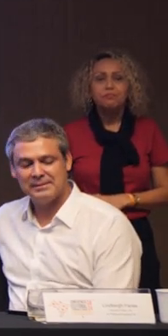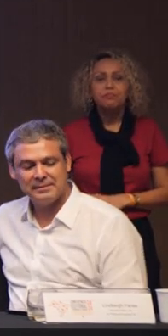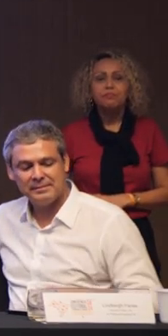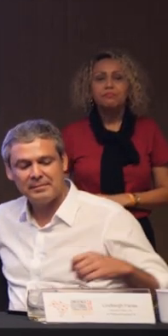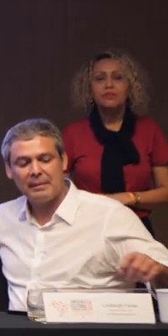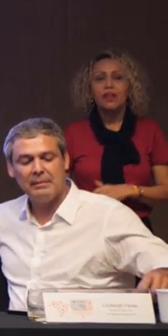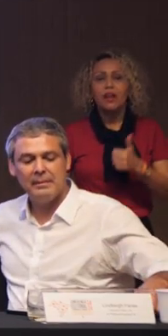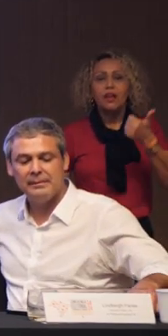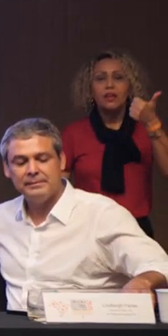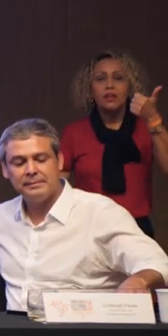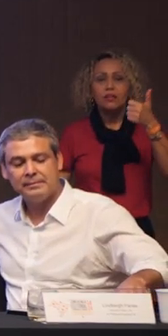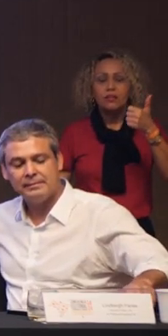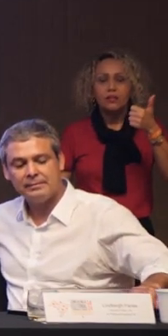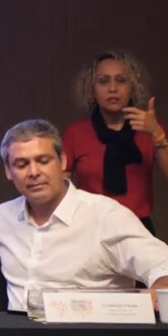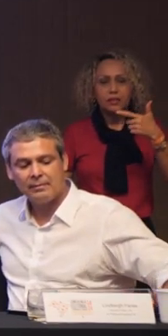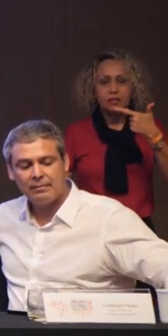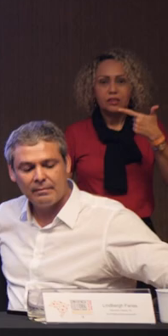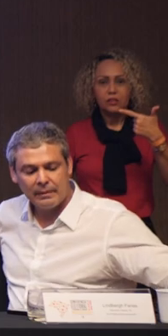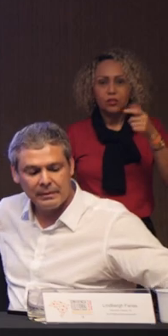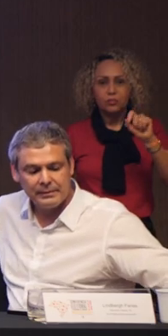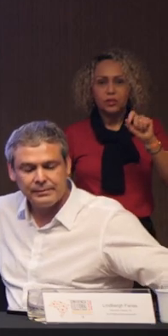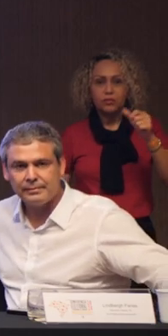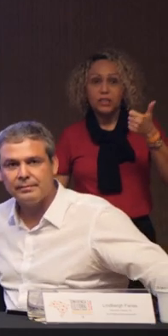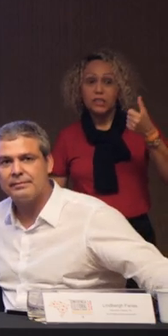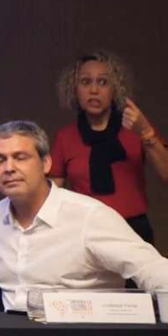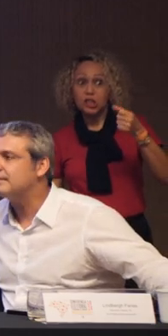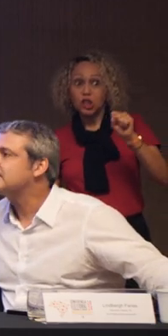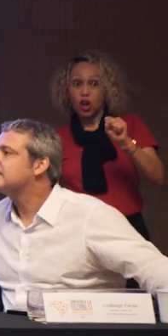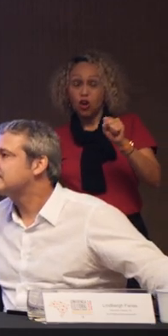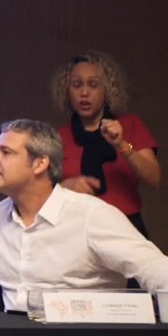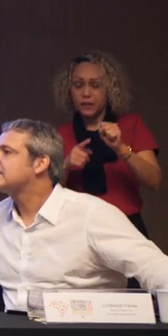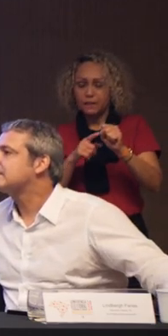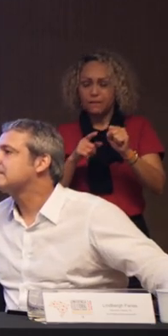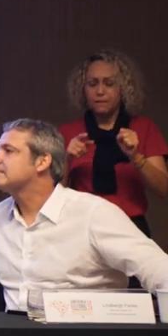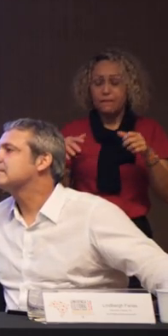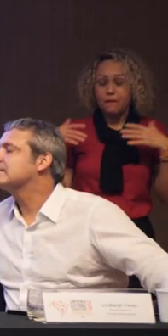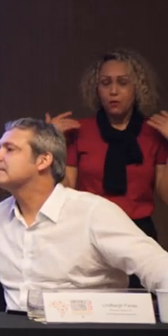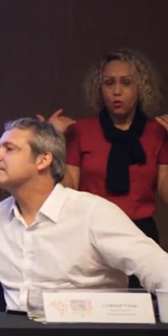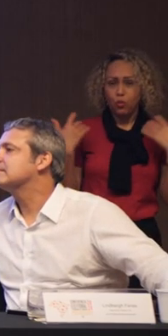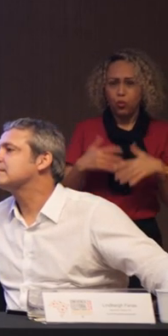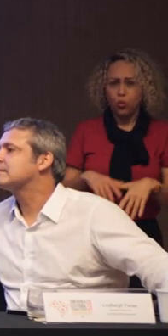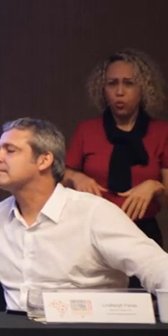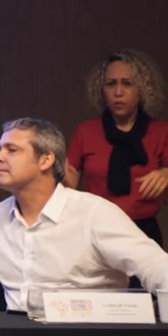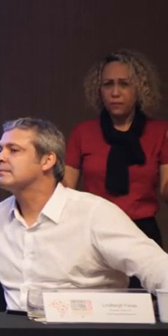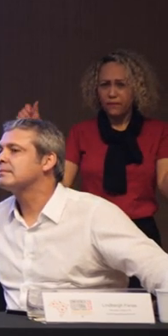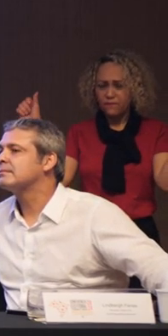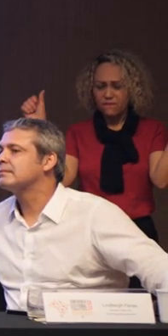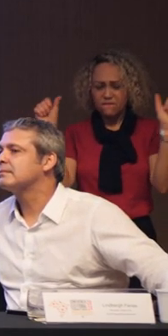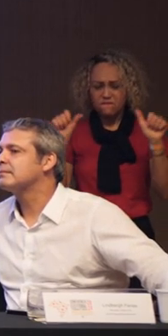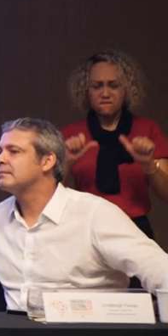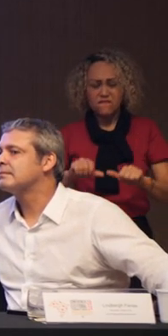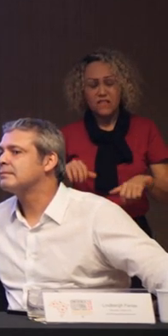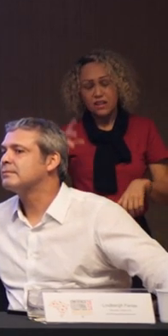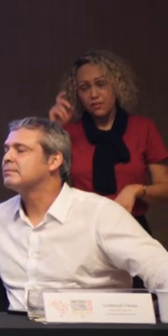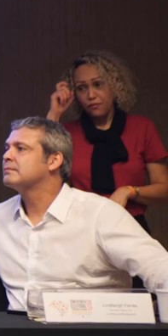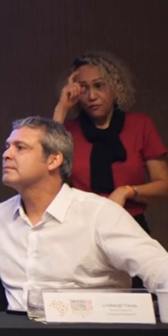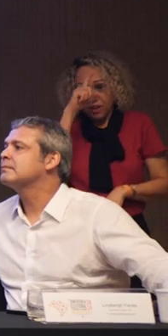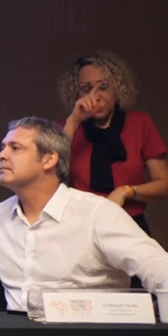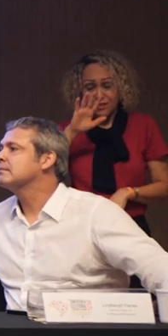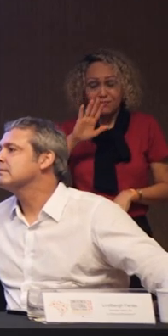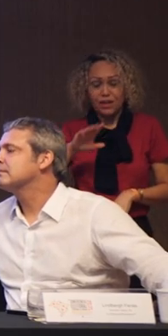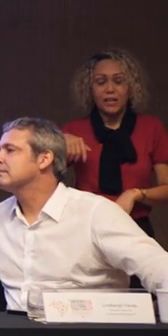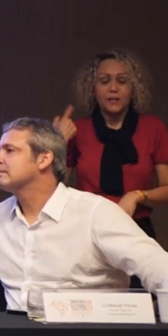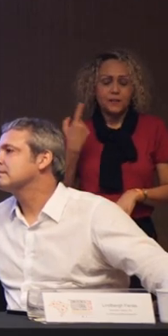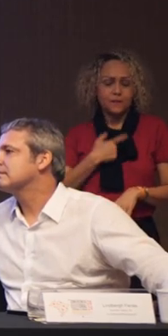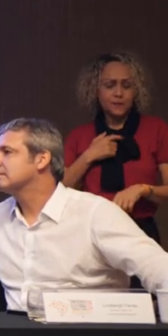Em 2018, nós tivemos o pior momento e nós tivemos a coragem, a ousadia de ir para a rua, ganhamos a eleição. Nunca